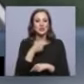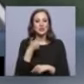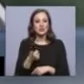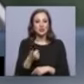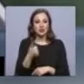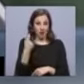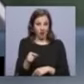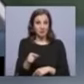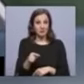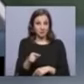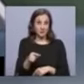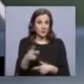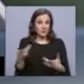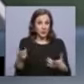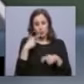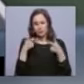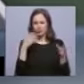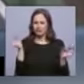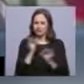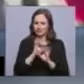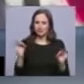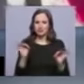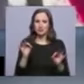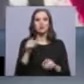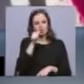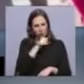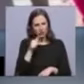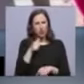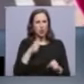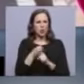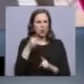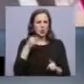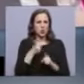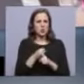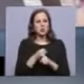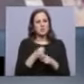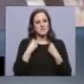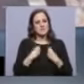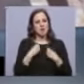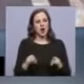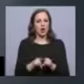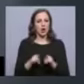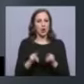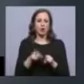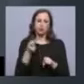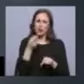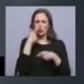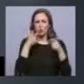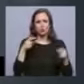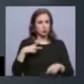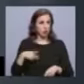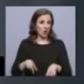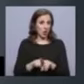um povo fantástico o sofredor lutador reorientam um pouco também como povo português neca quando